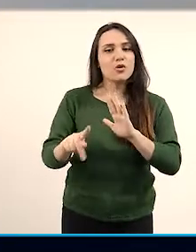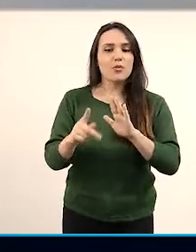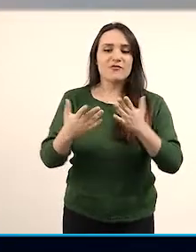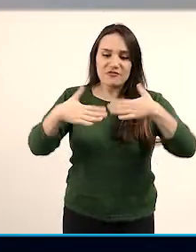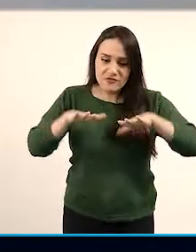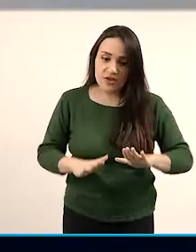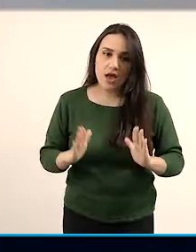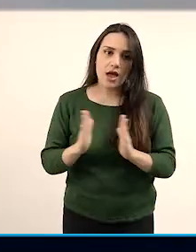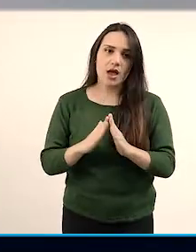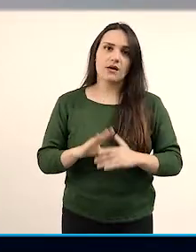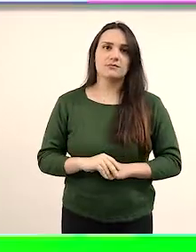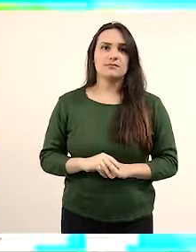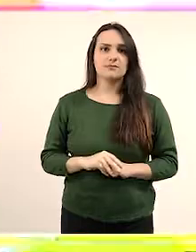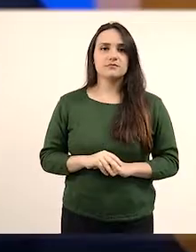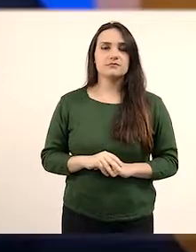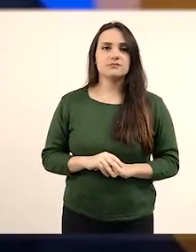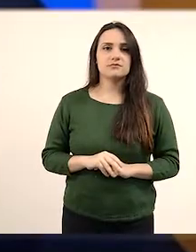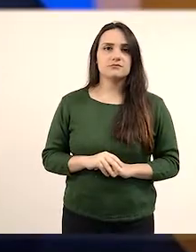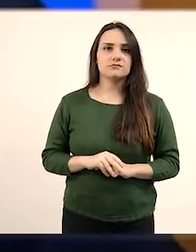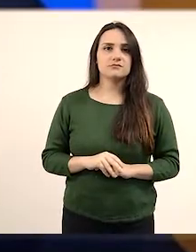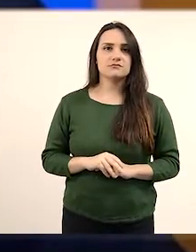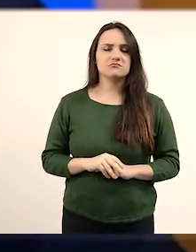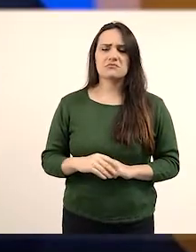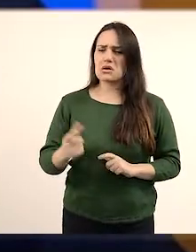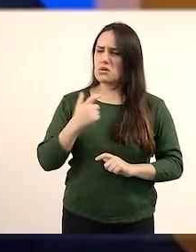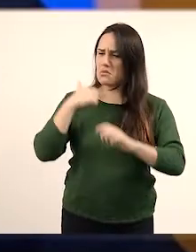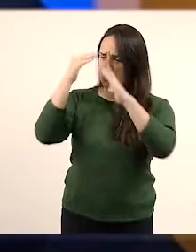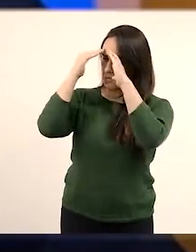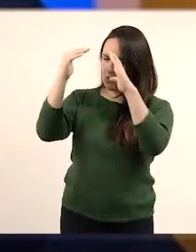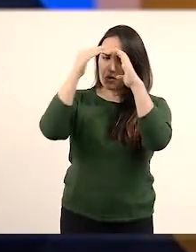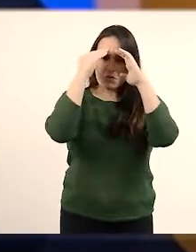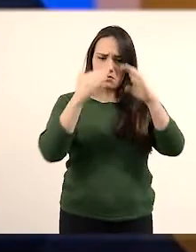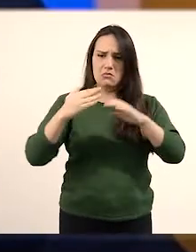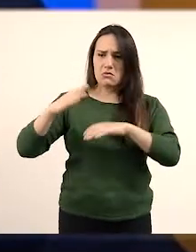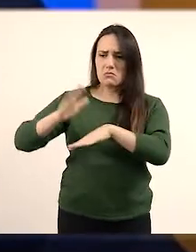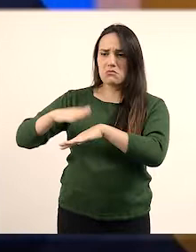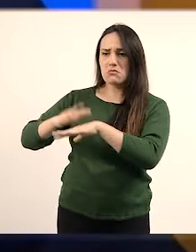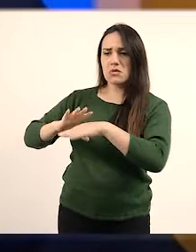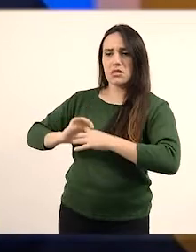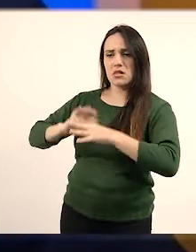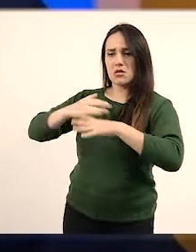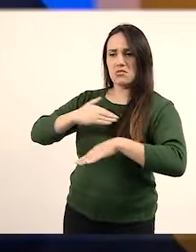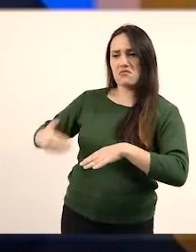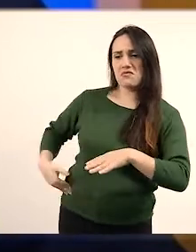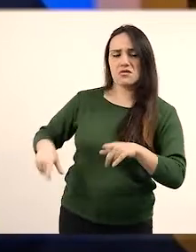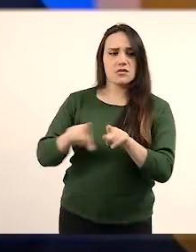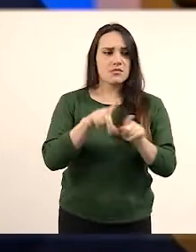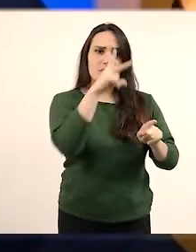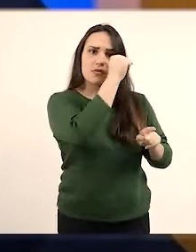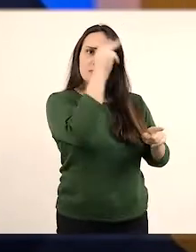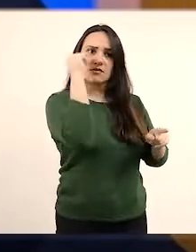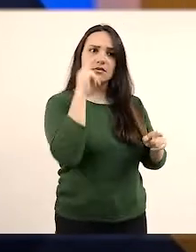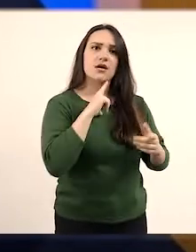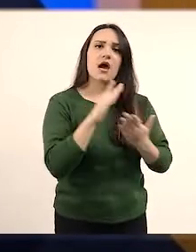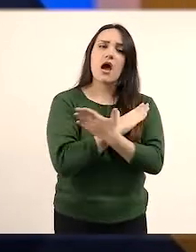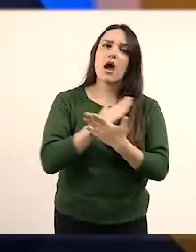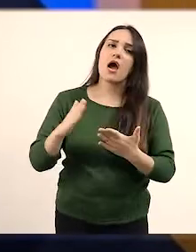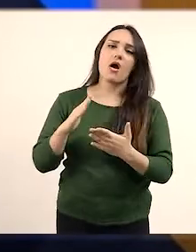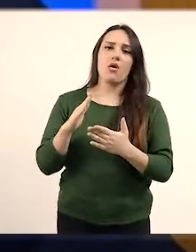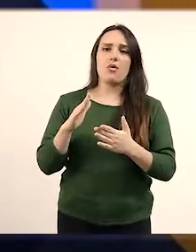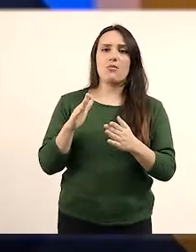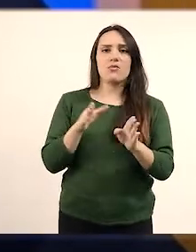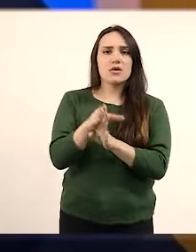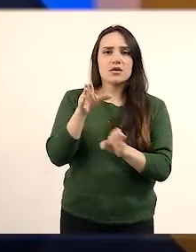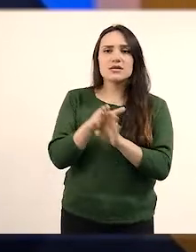sobre a questão de isolamento. Respeito à autonomia dos governadores e prefeitos. Muitas medidas, de forma restritiva